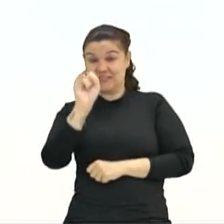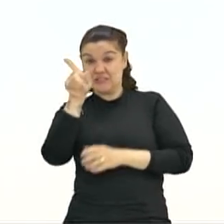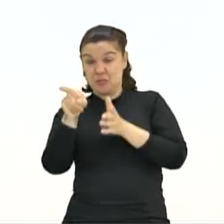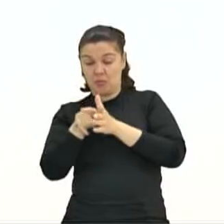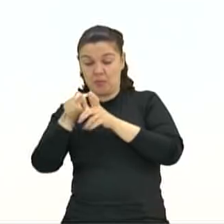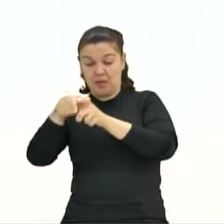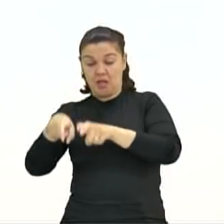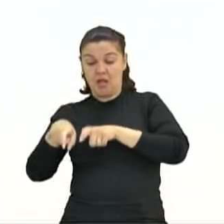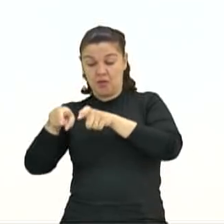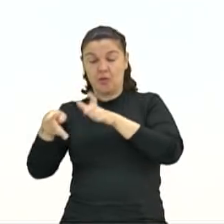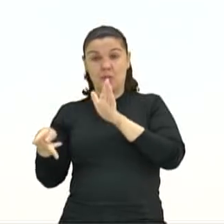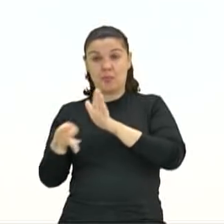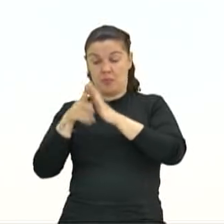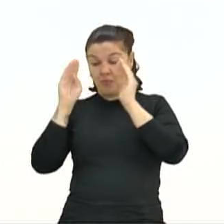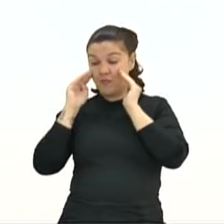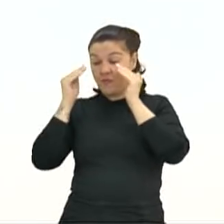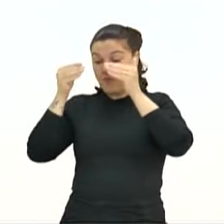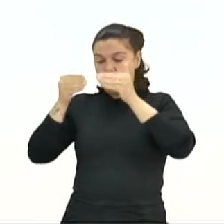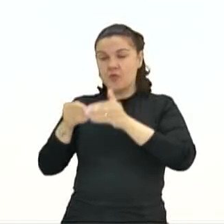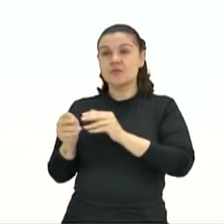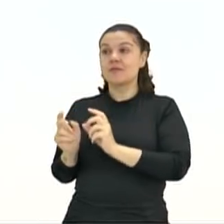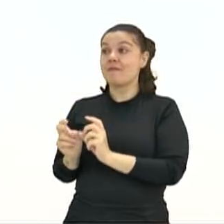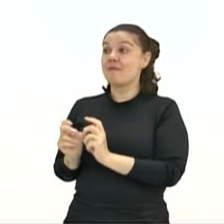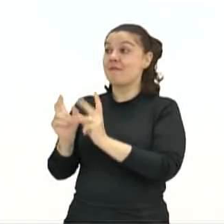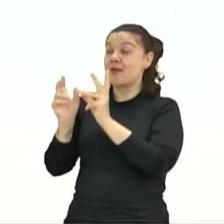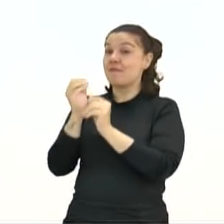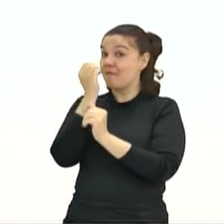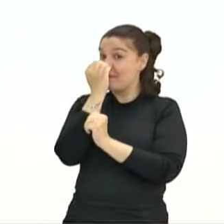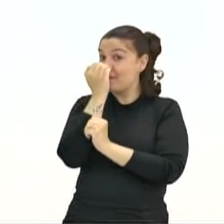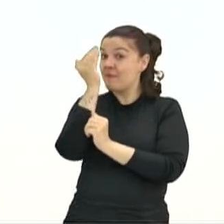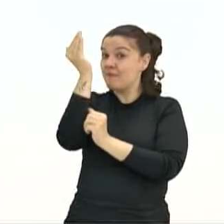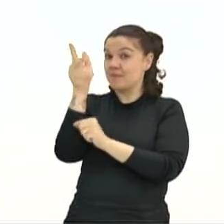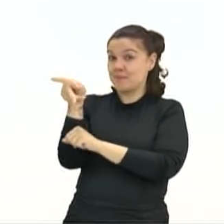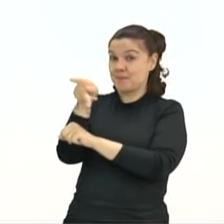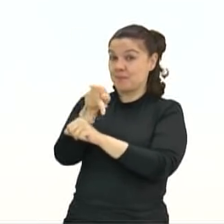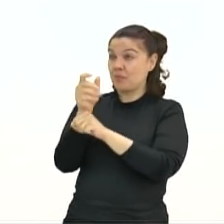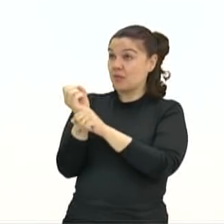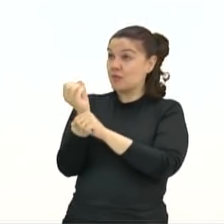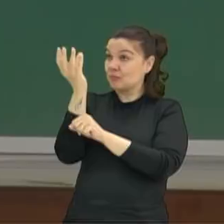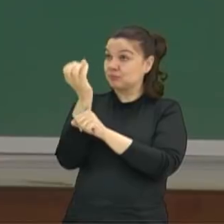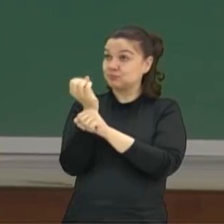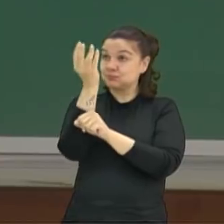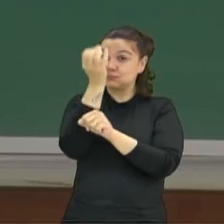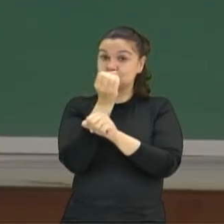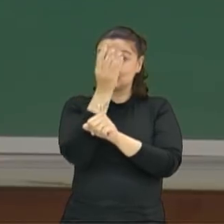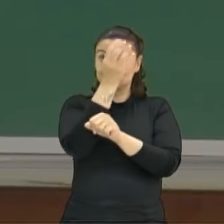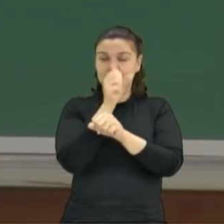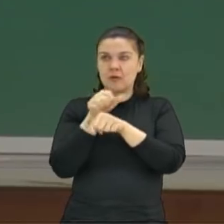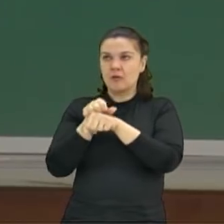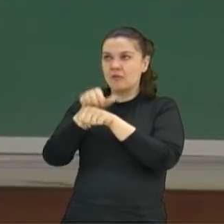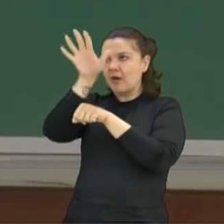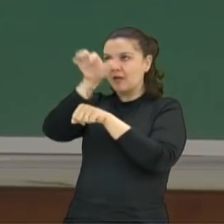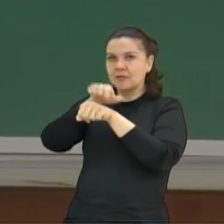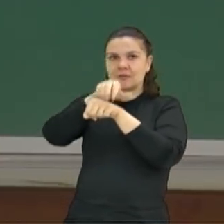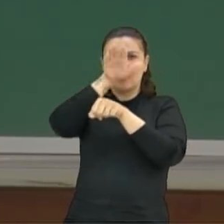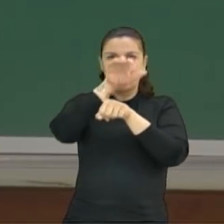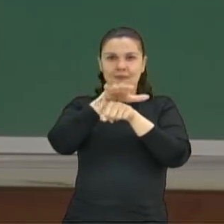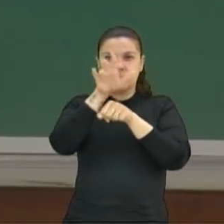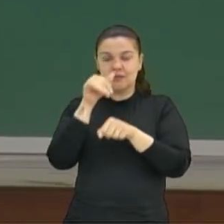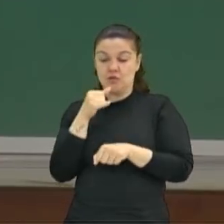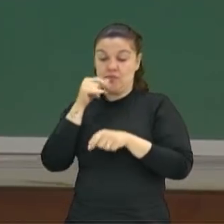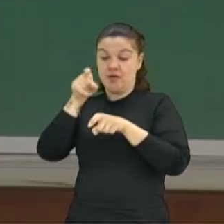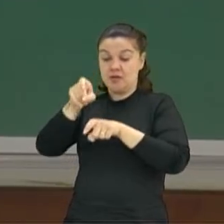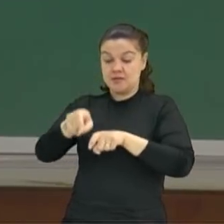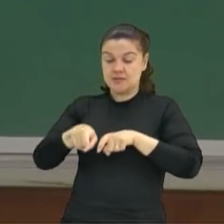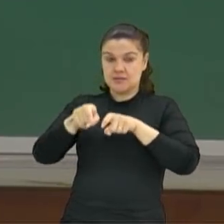sua produção é voltada para o mercado externo, ou seja, exportação. Ela produz